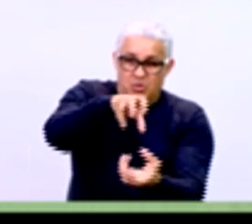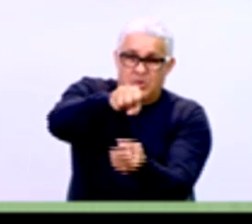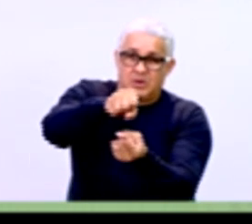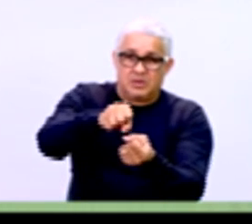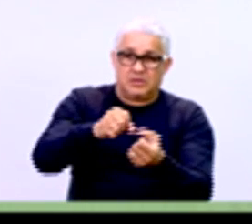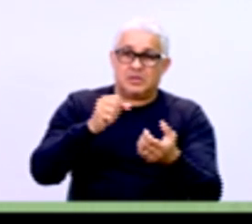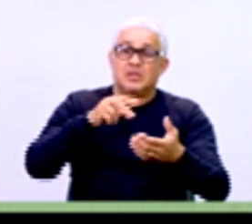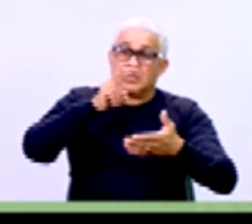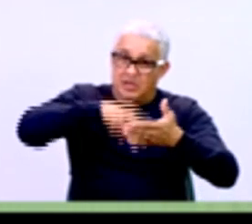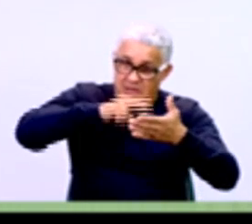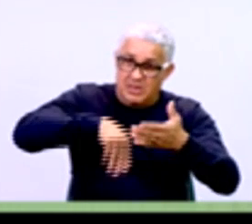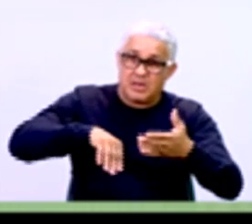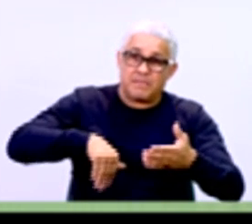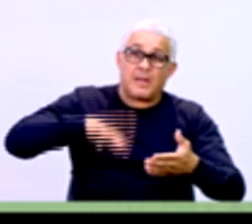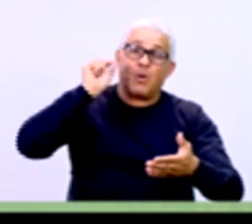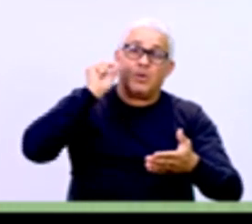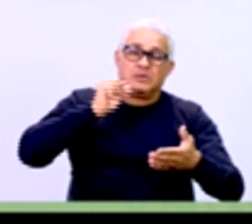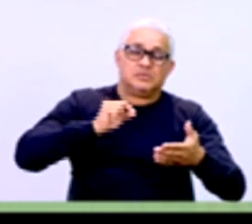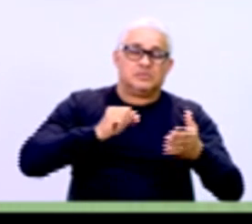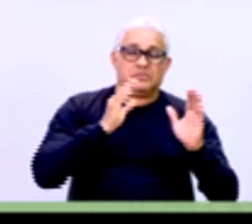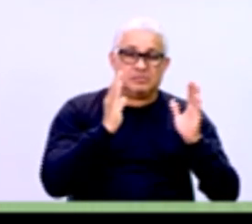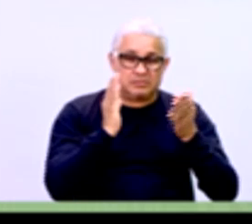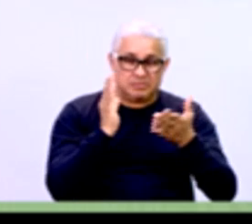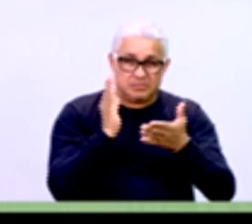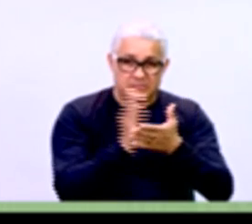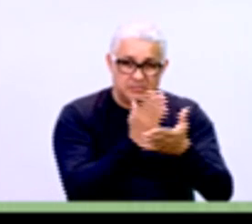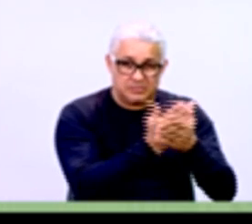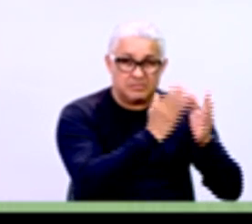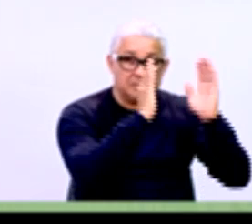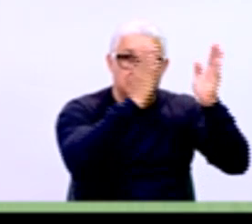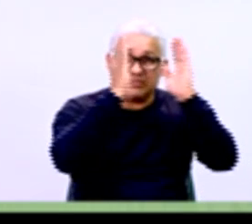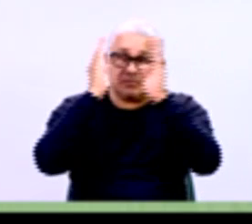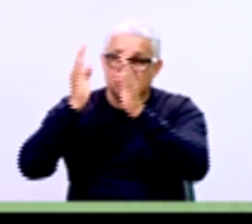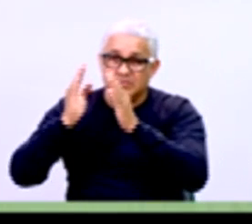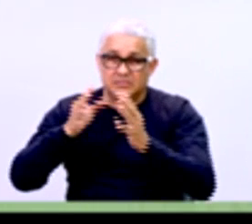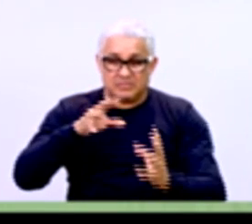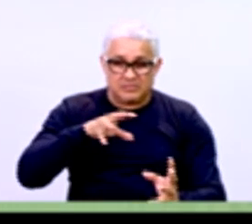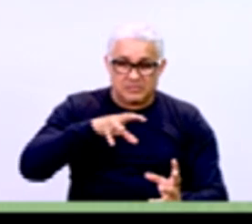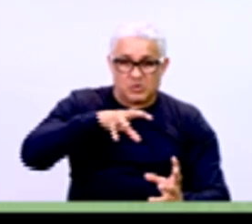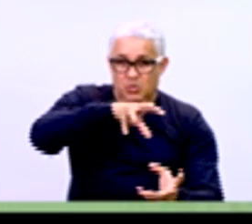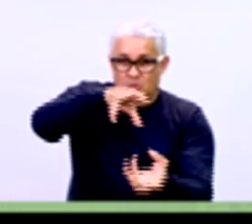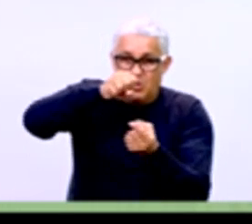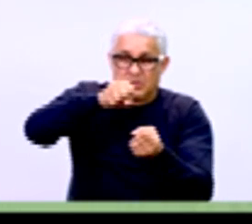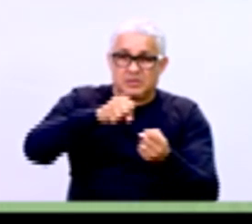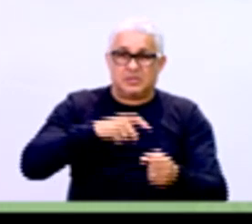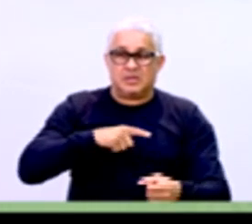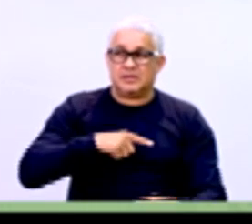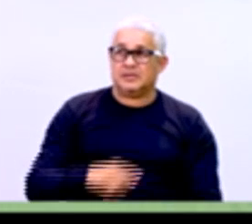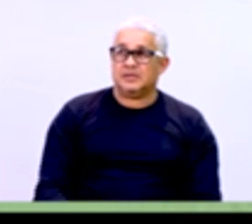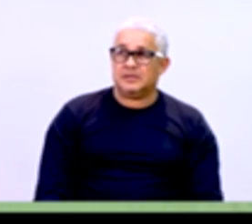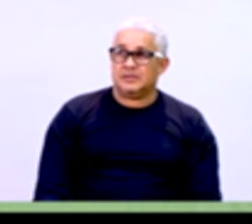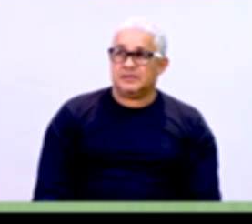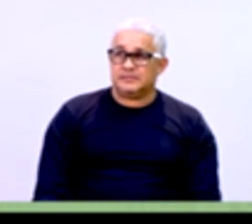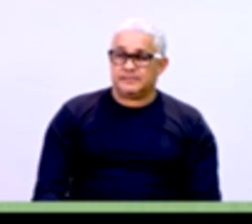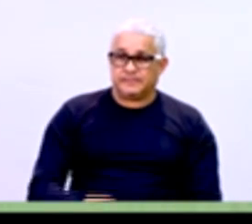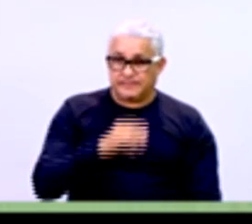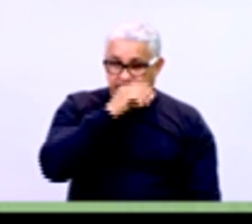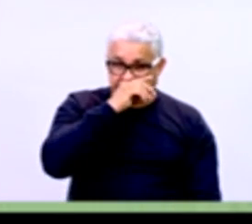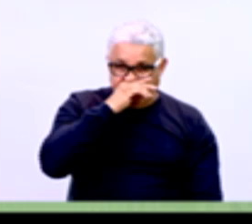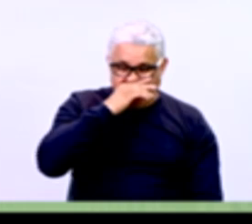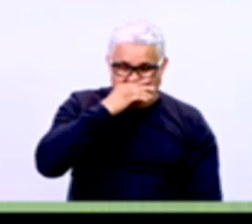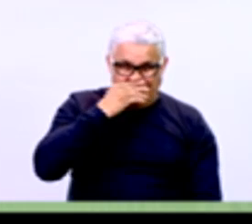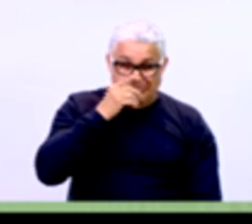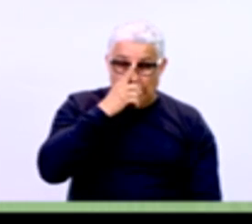isso, sobre a biblioteca sustentável. É um dos exemplos. Como pequenas ações, nós vemos aqui exemplos que